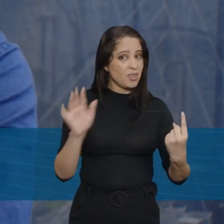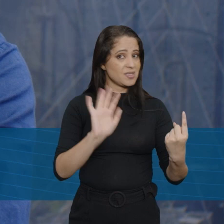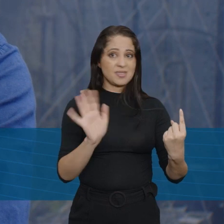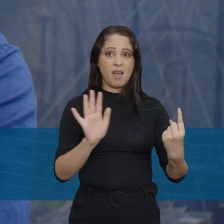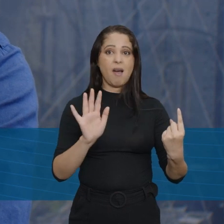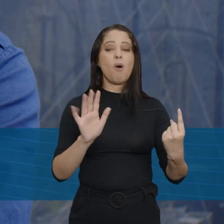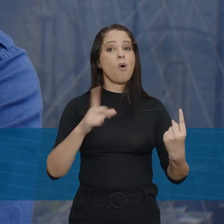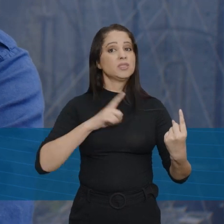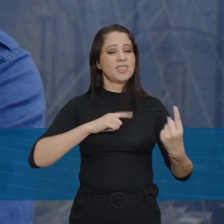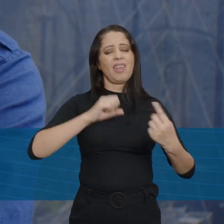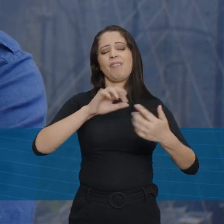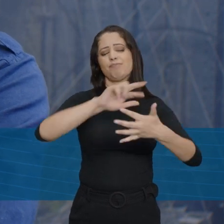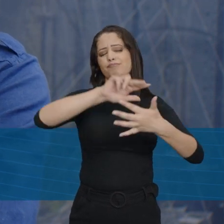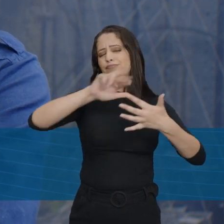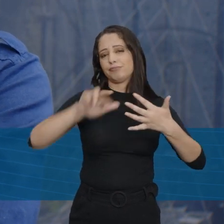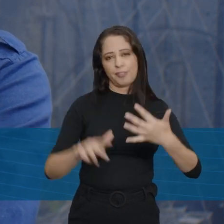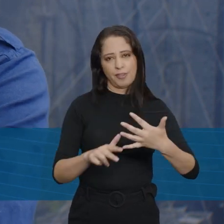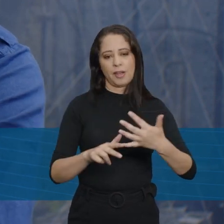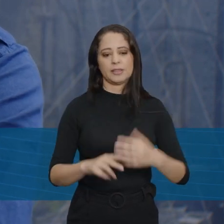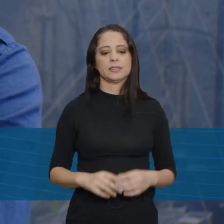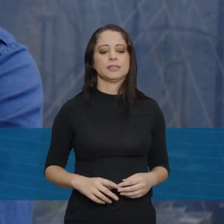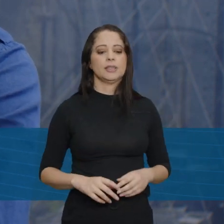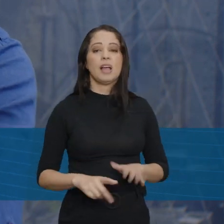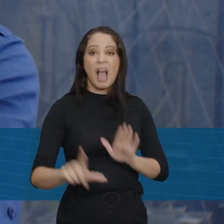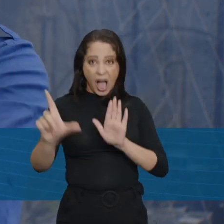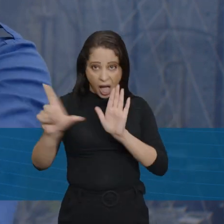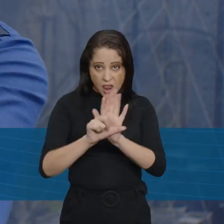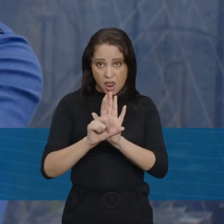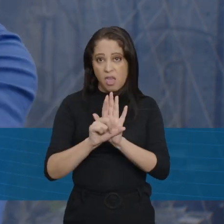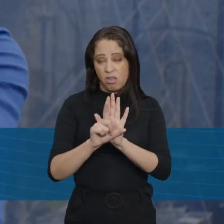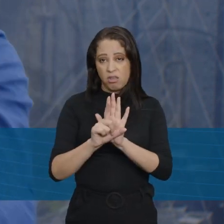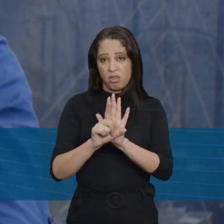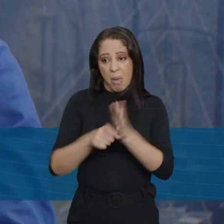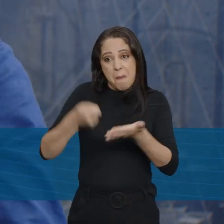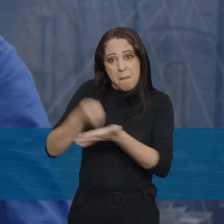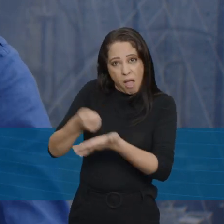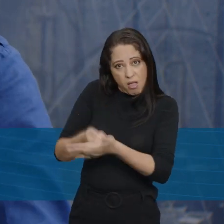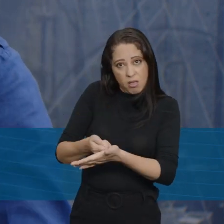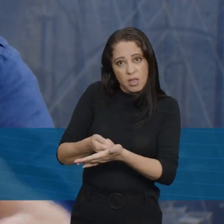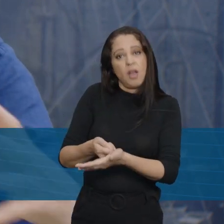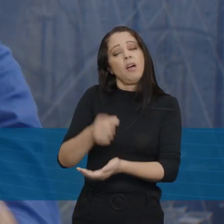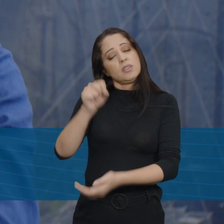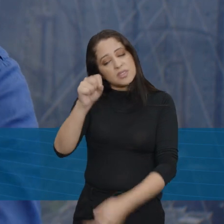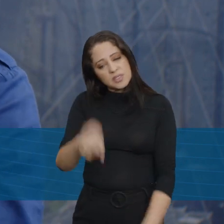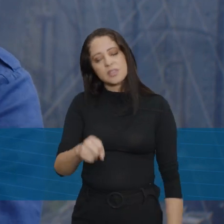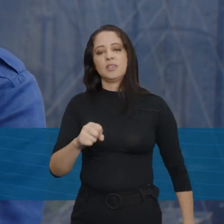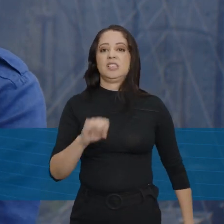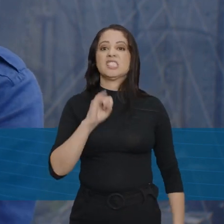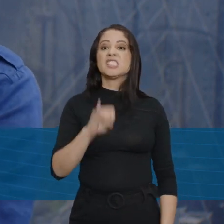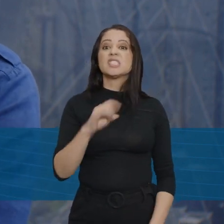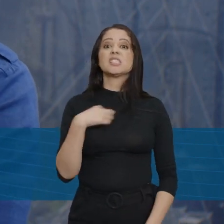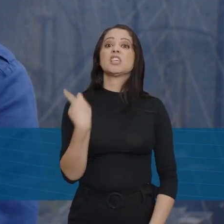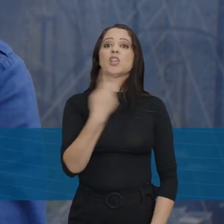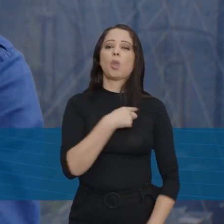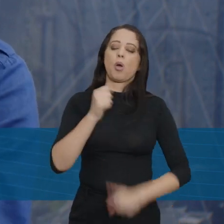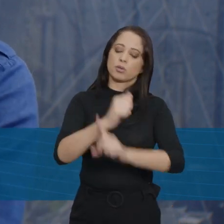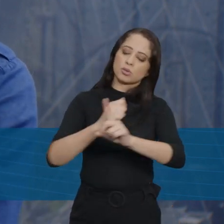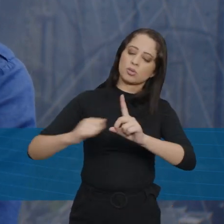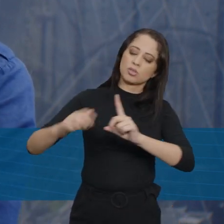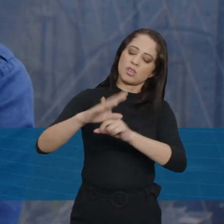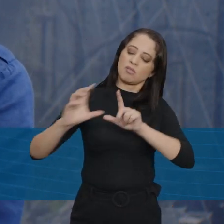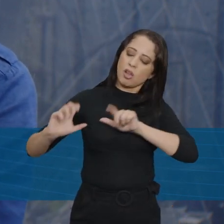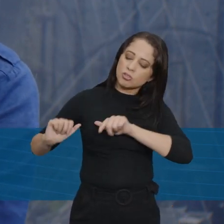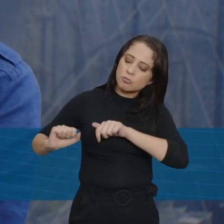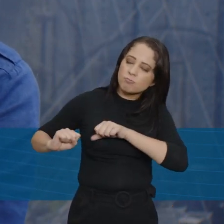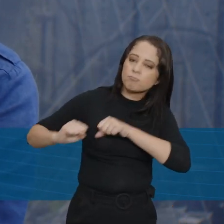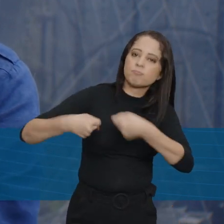né? Sim, sim. Então, assim, a legislação, ela vai conseguir atuar? Vai, se a gente conseguir o quê? Se mobilizar também e ser ativos